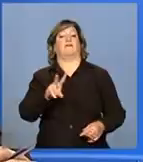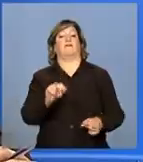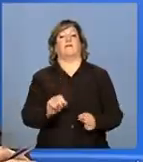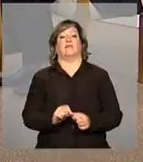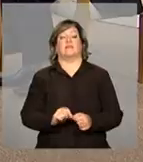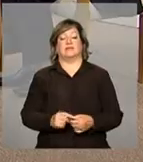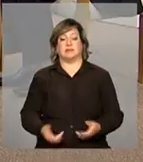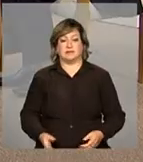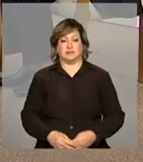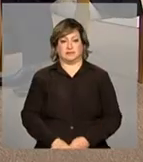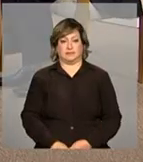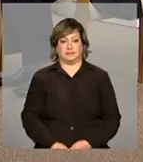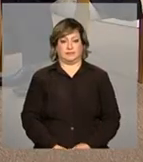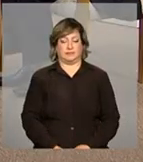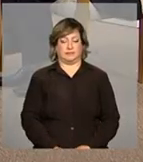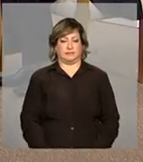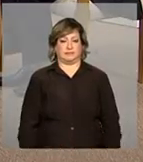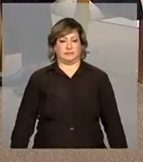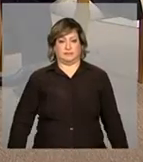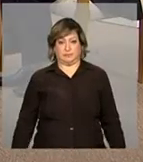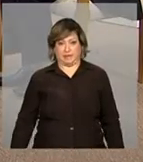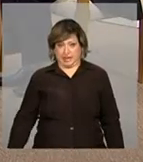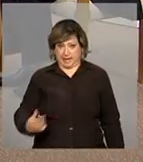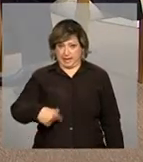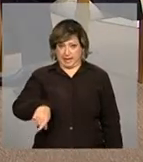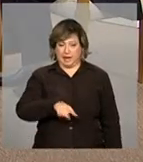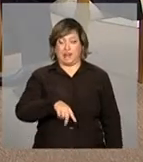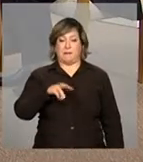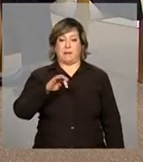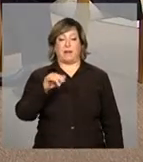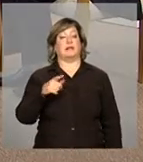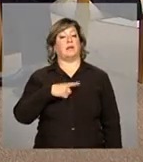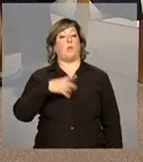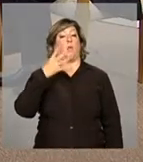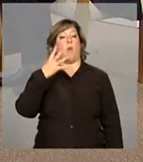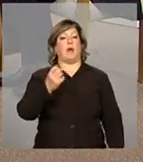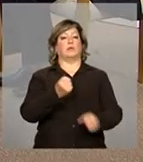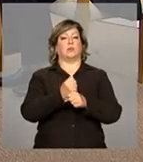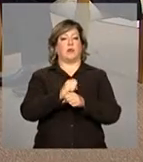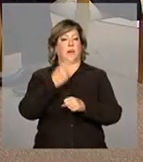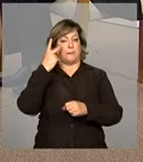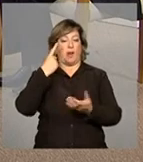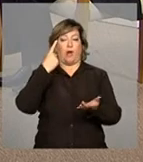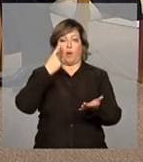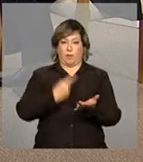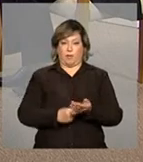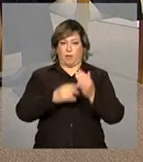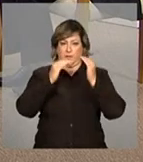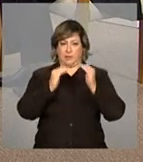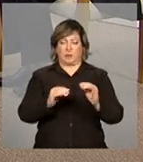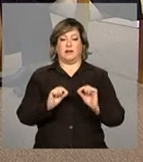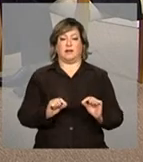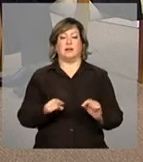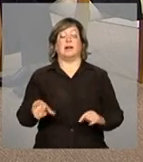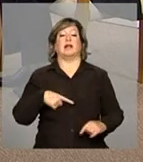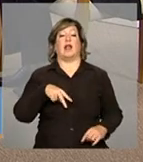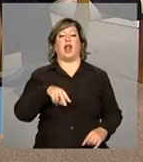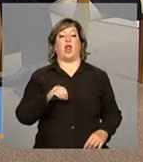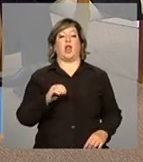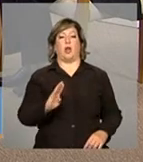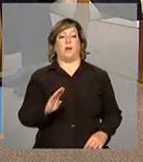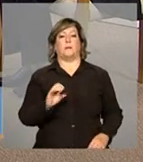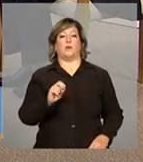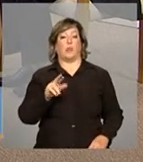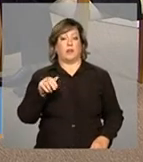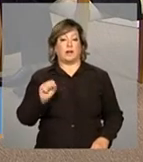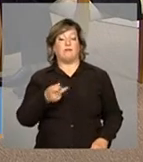e olha só as metas Elas têm quatro anos para serem cumpridos né e o que que é NOB suas falas sabe Fátima